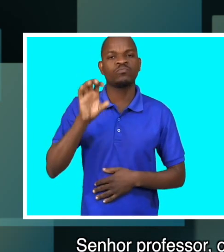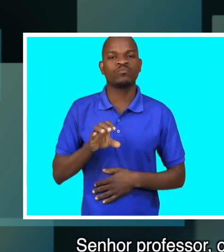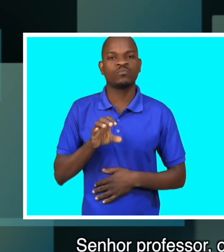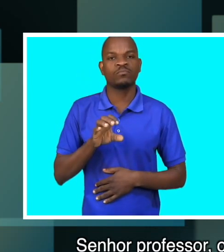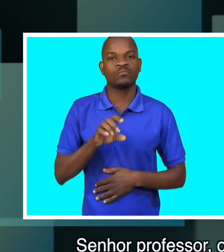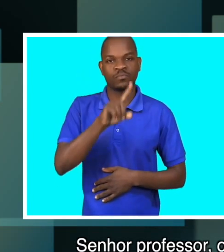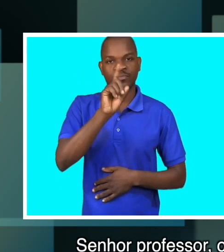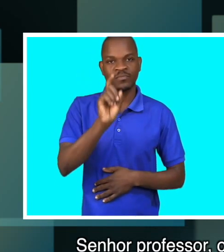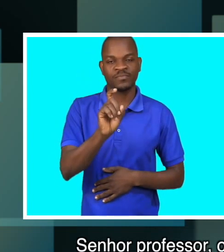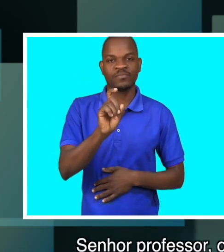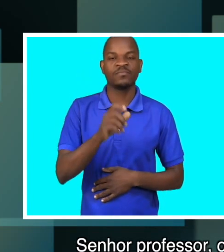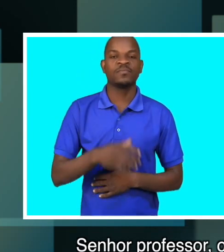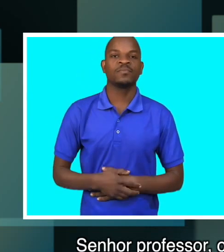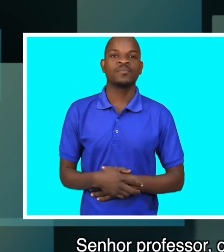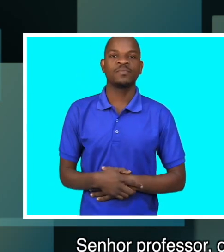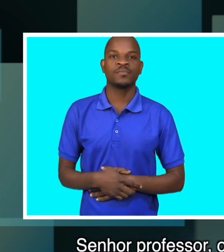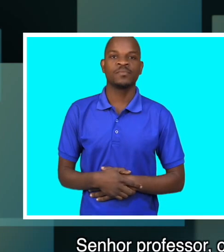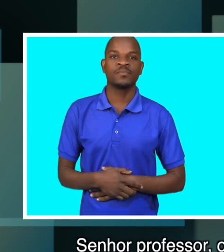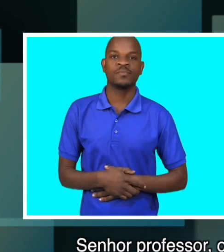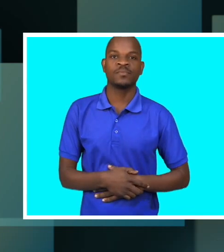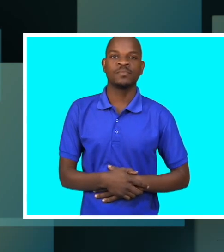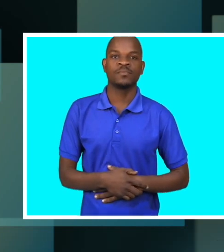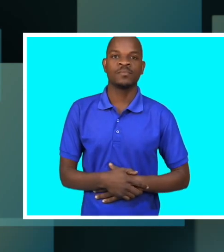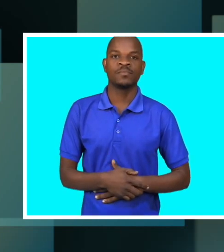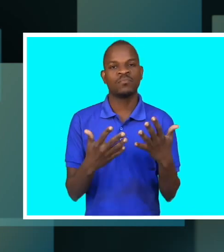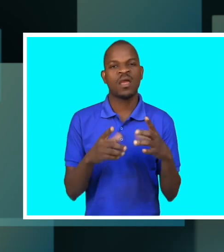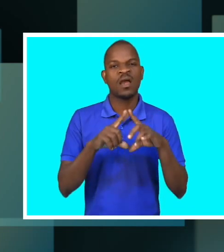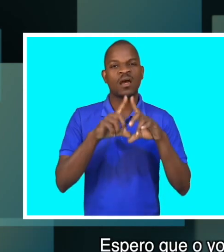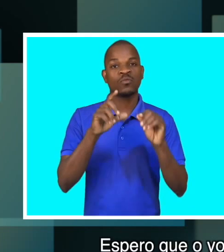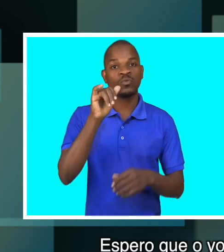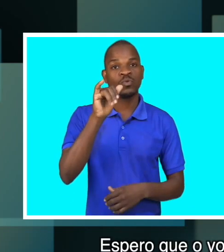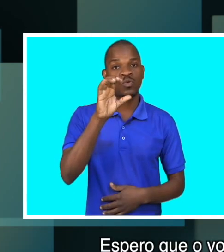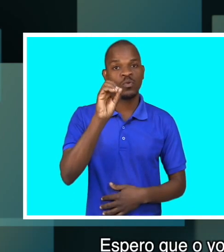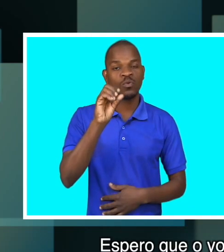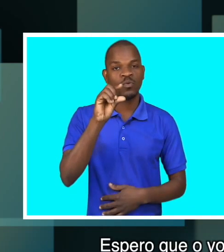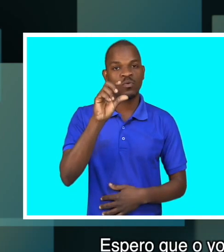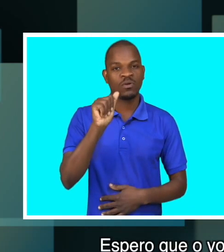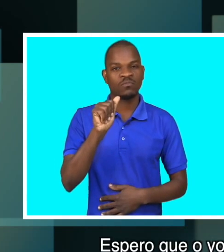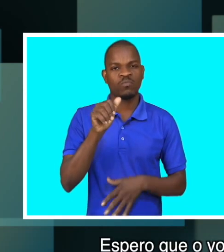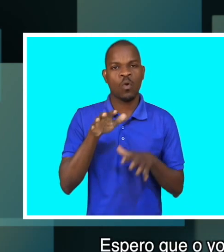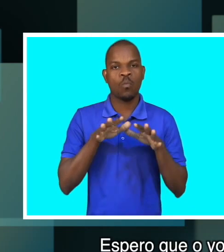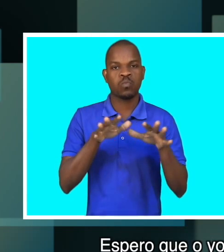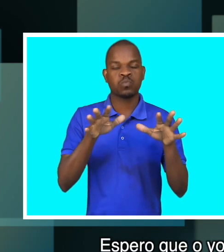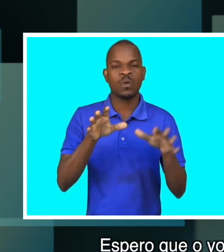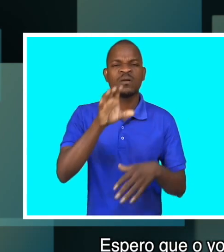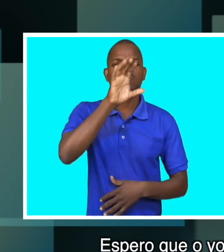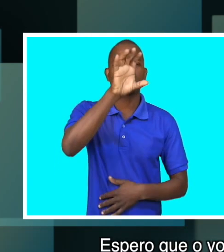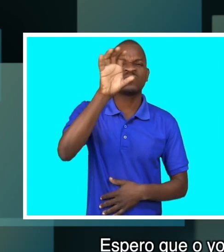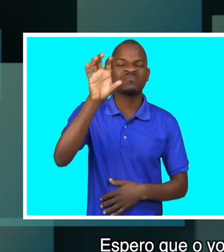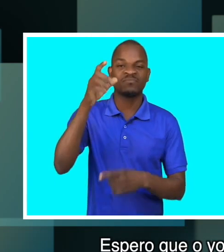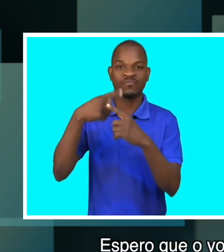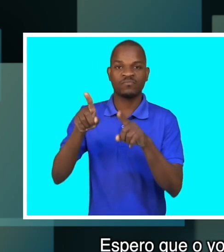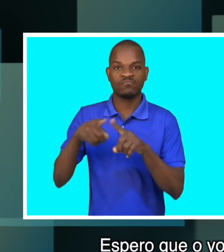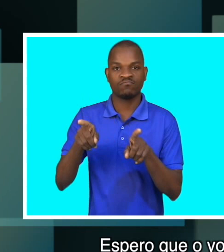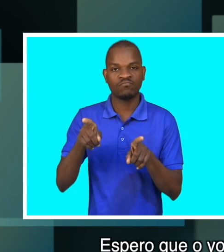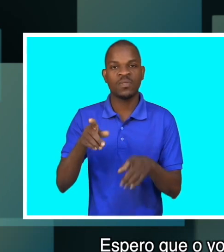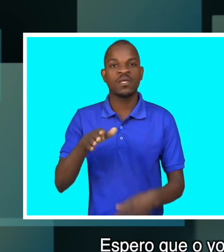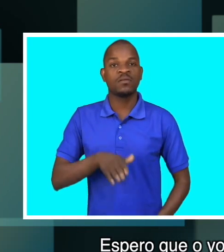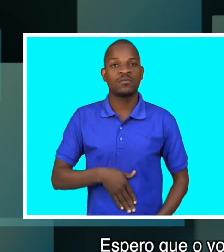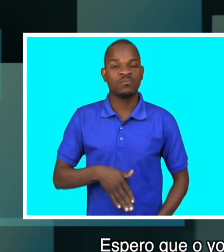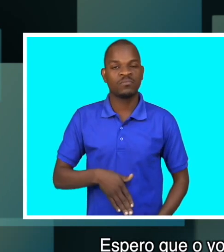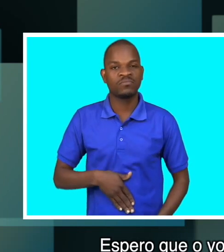Maputo Ou vai ter um projeto de alastral para as outras províncias Espero que o yoga chegue a todas as partes de Moçambique